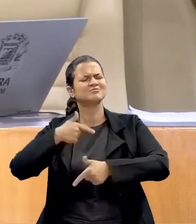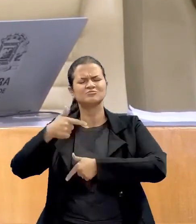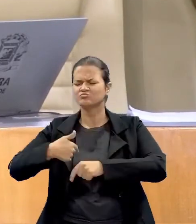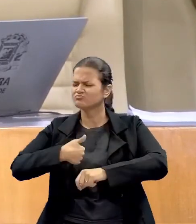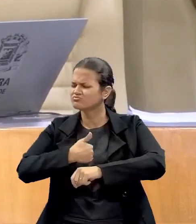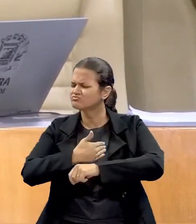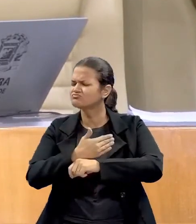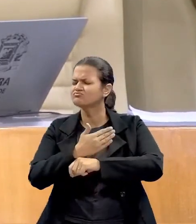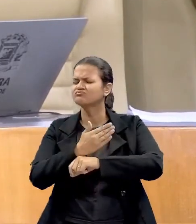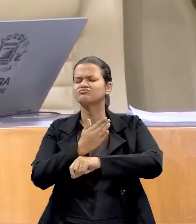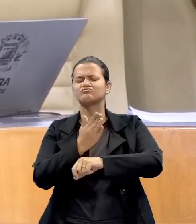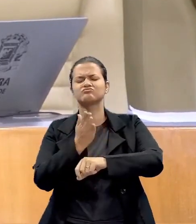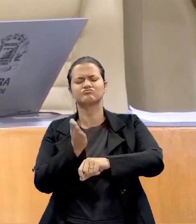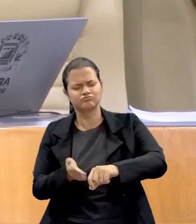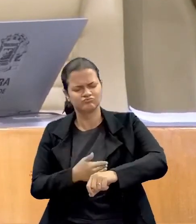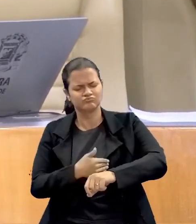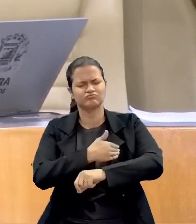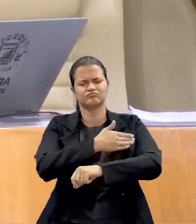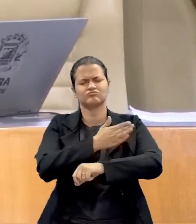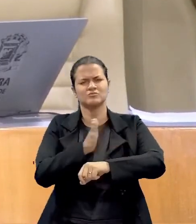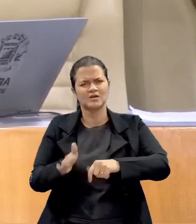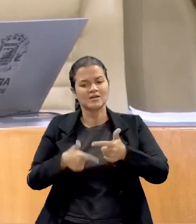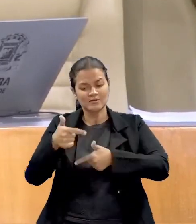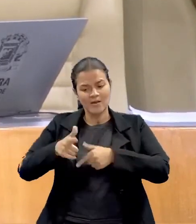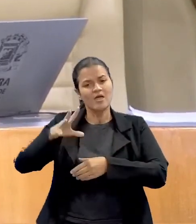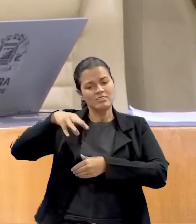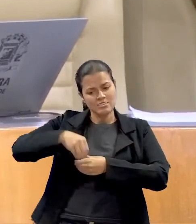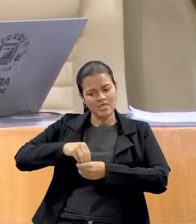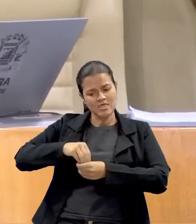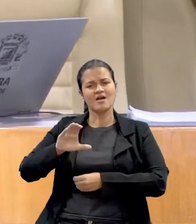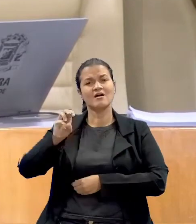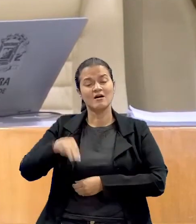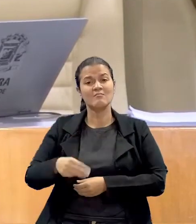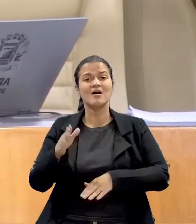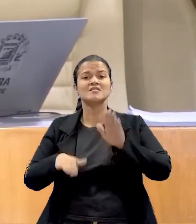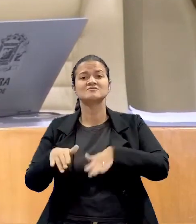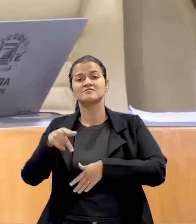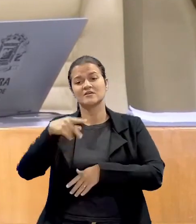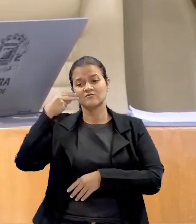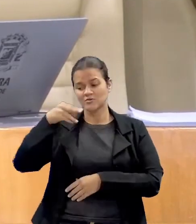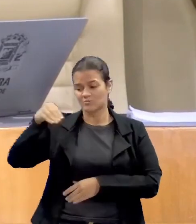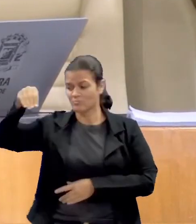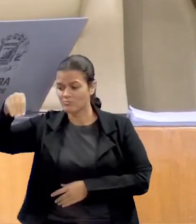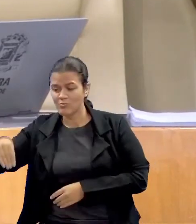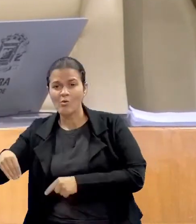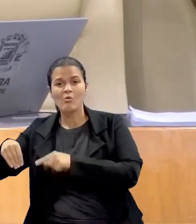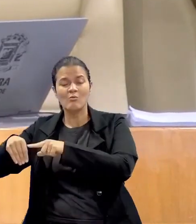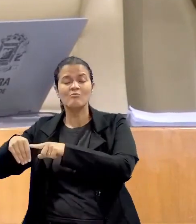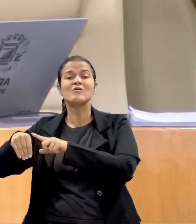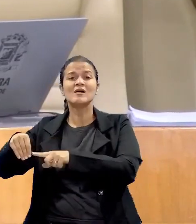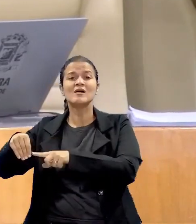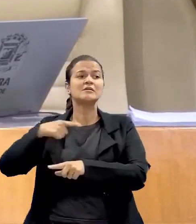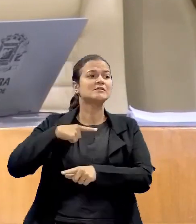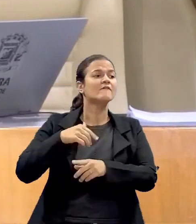da população, aqui dentro da Câmara Municipal. Muitas das vezes o vereador coloca o cartão, está